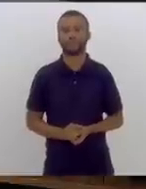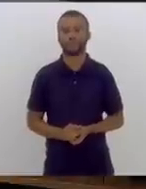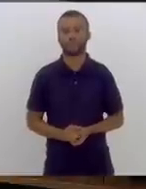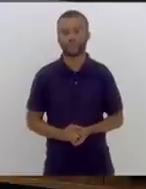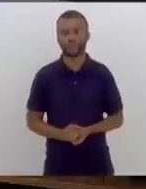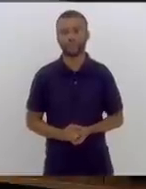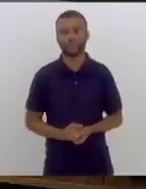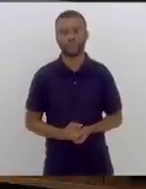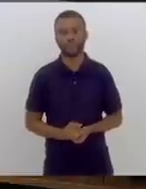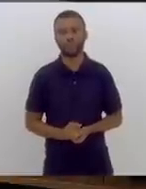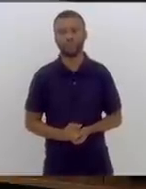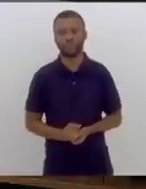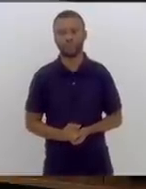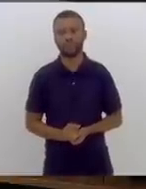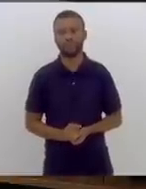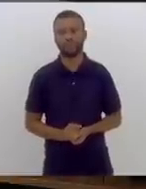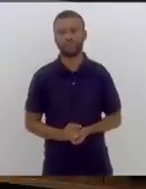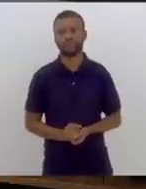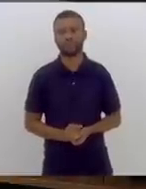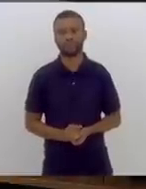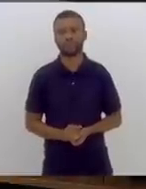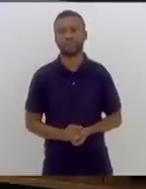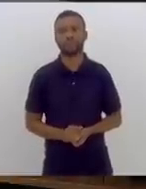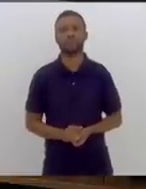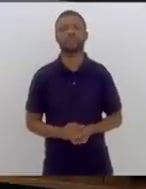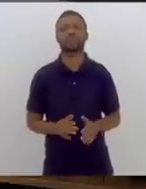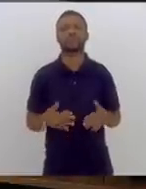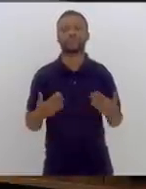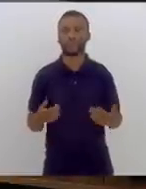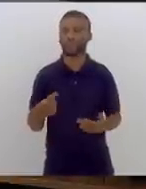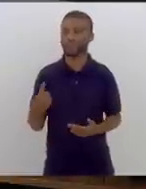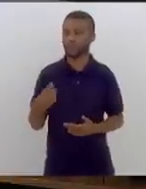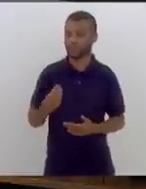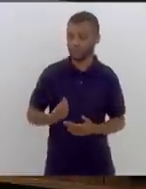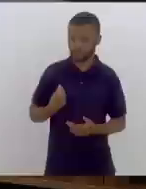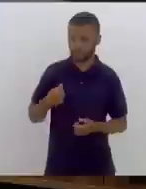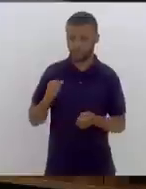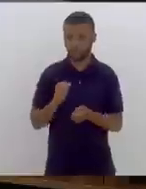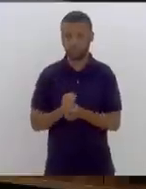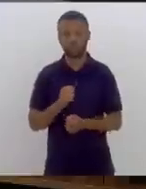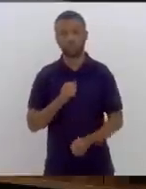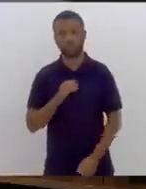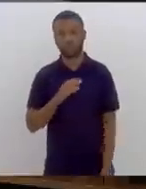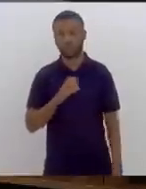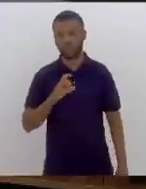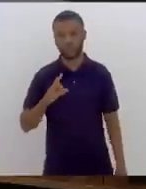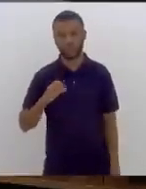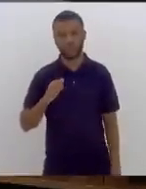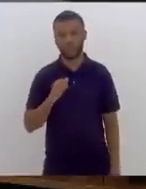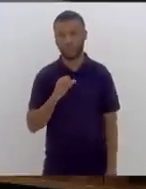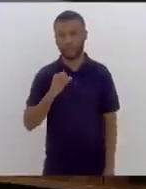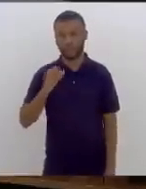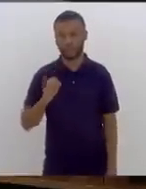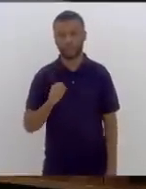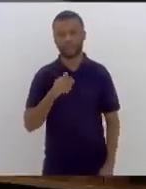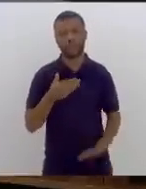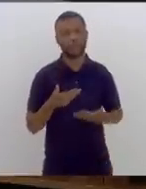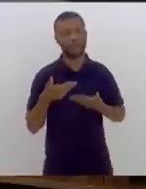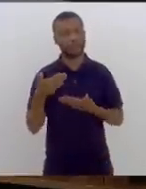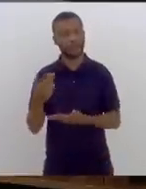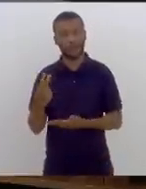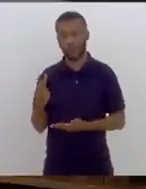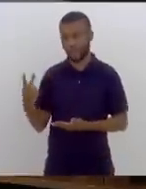aí tivemos tivemos lá com Coronel Assis recebeu a mim e ao Dr